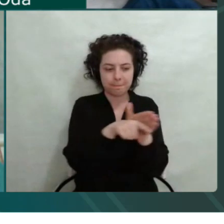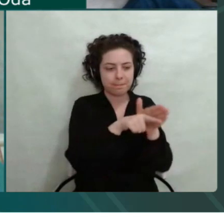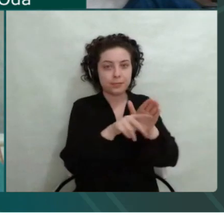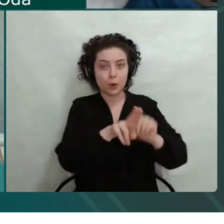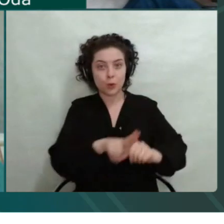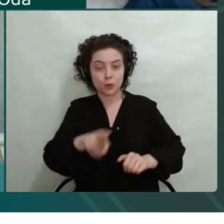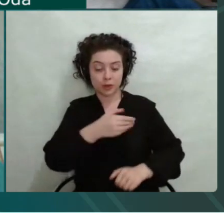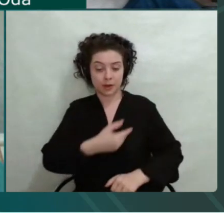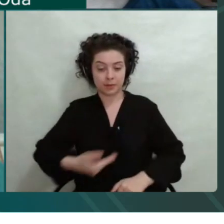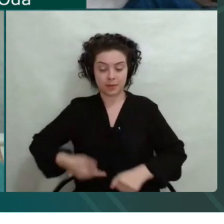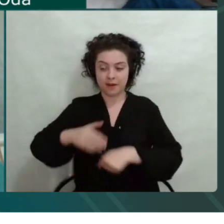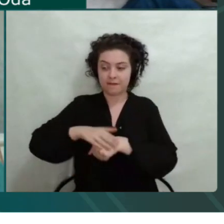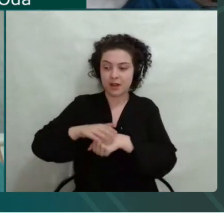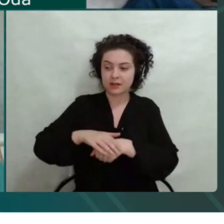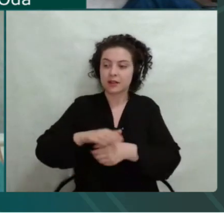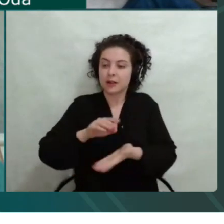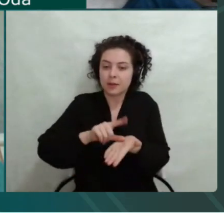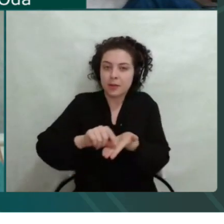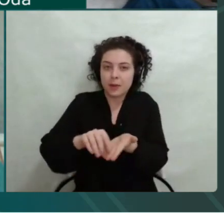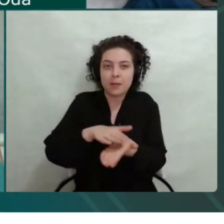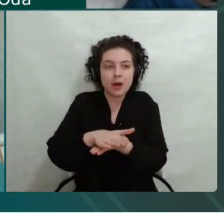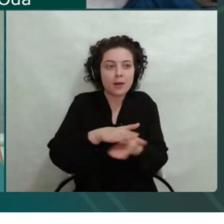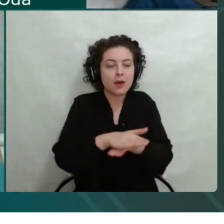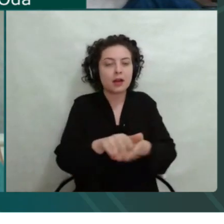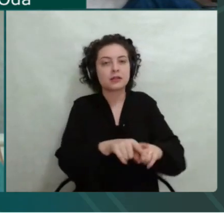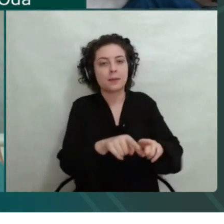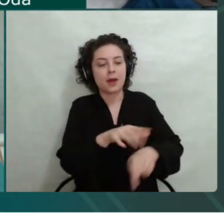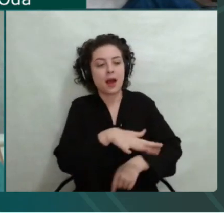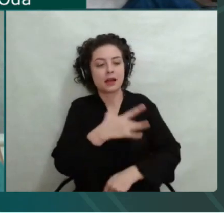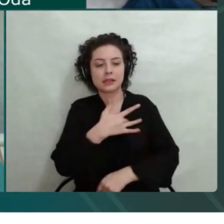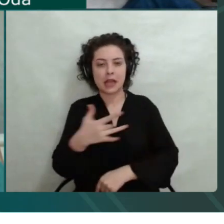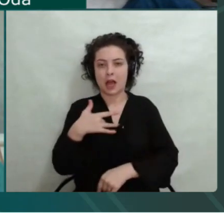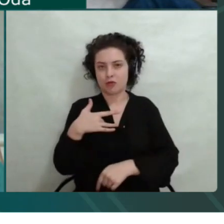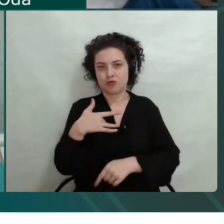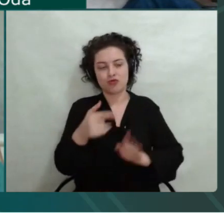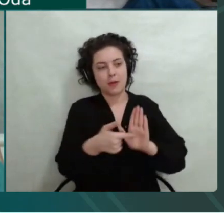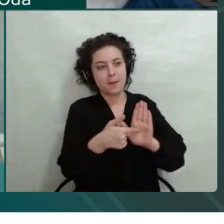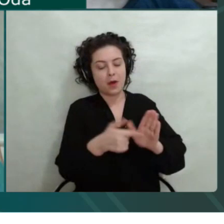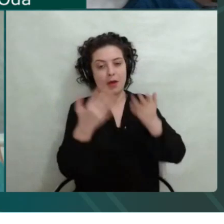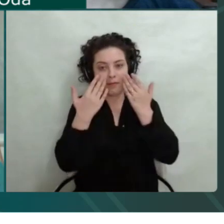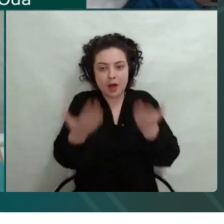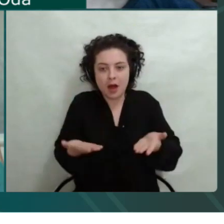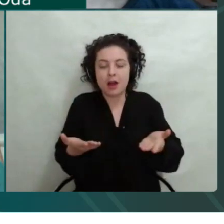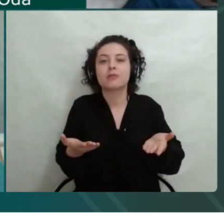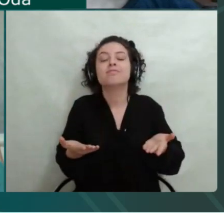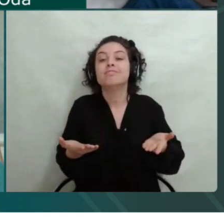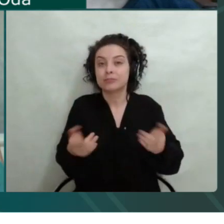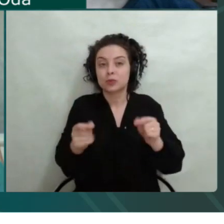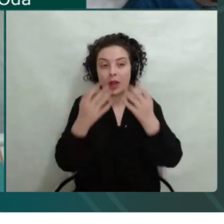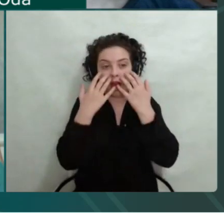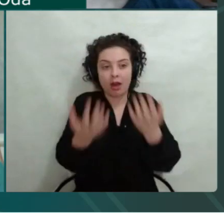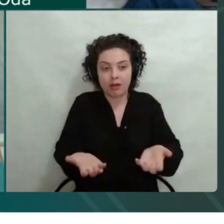públicas e também pelos serviços de saúde, cada vez mais demonstram que o